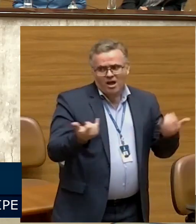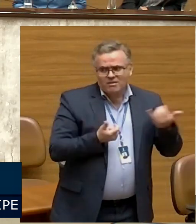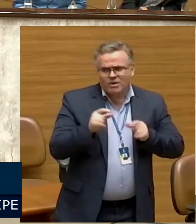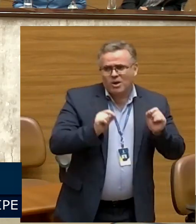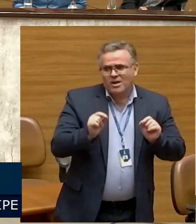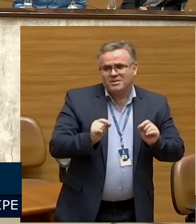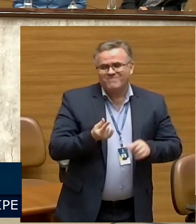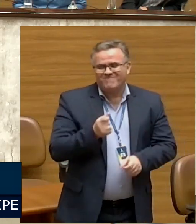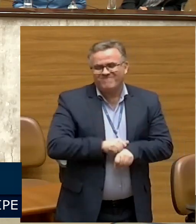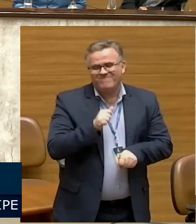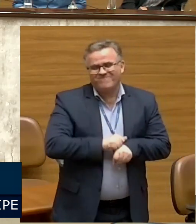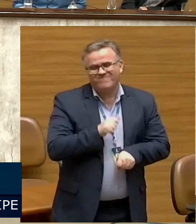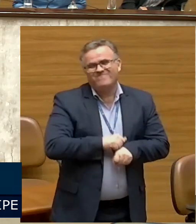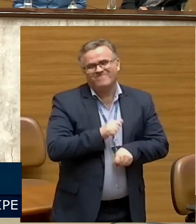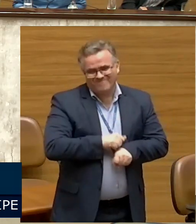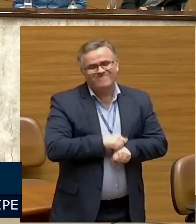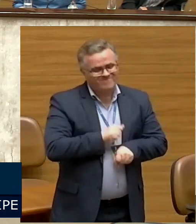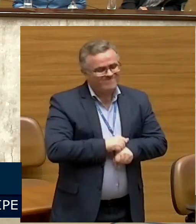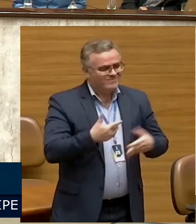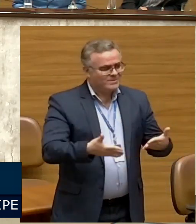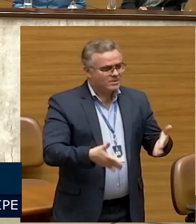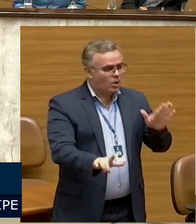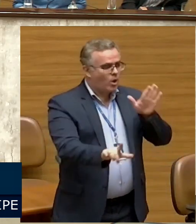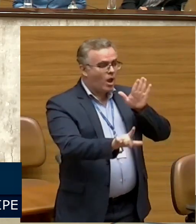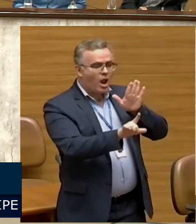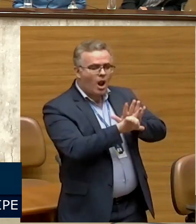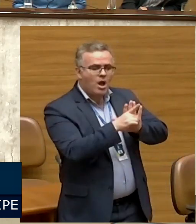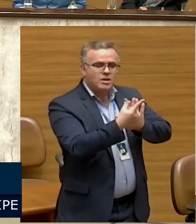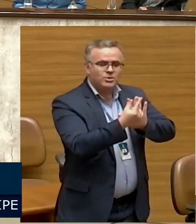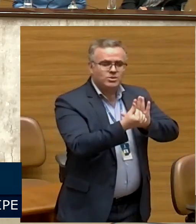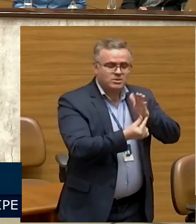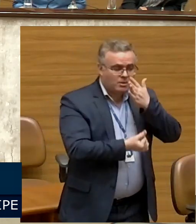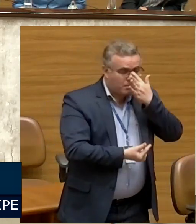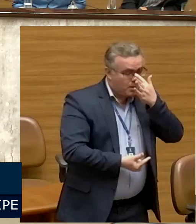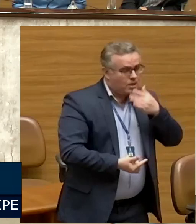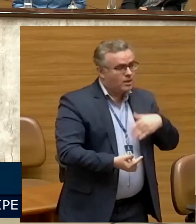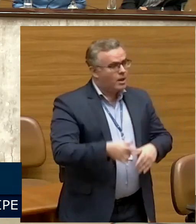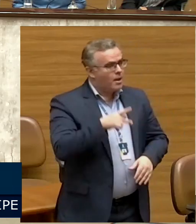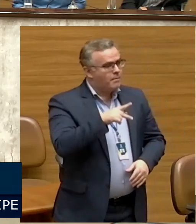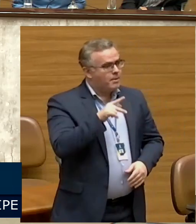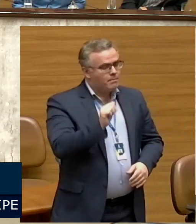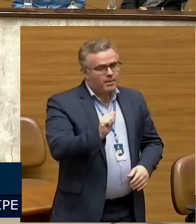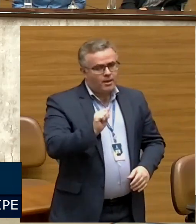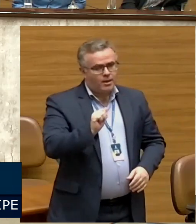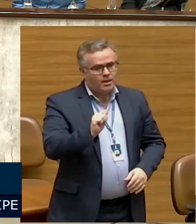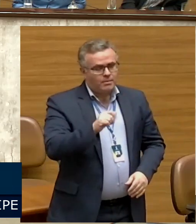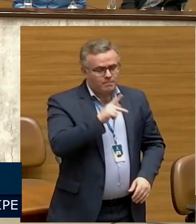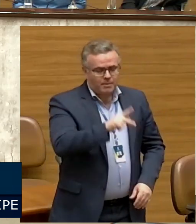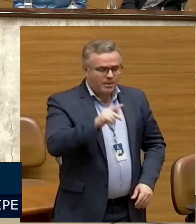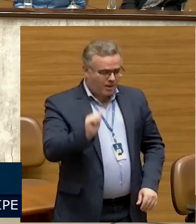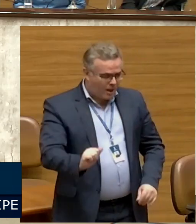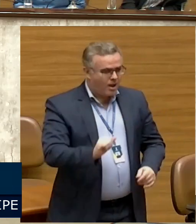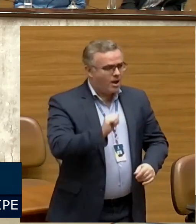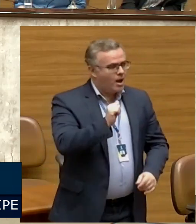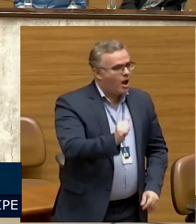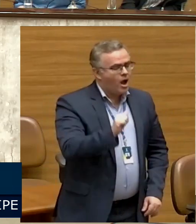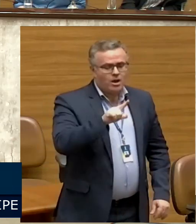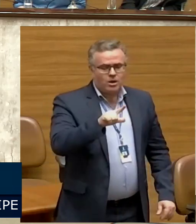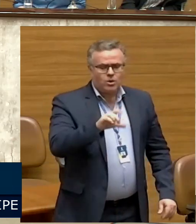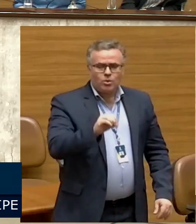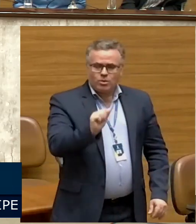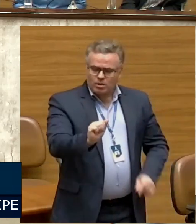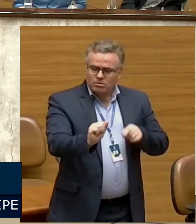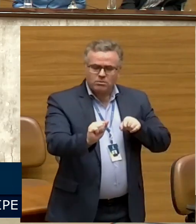dinheiro. Então, são as leis orçamentárias, né, a LDO, PPA e a LOA, que podem garantir